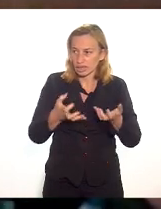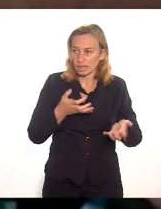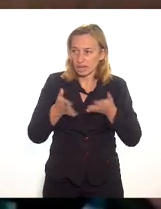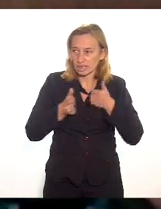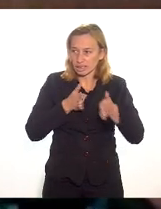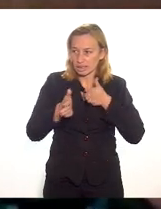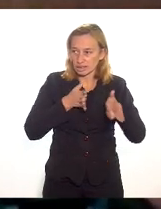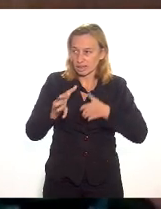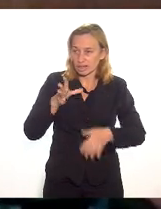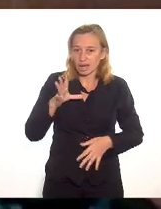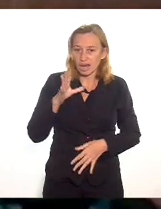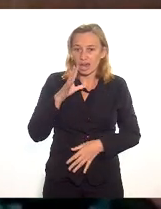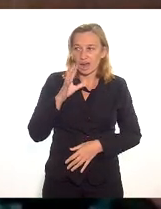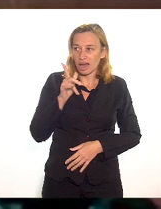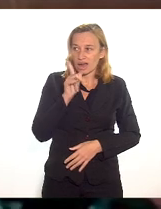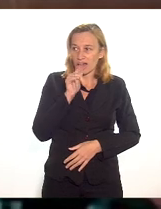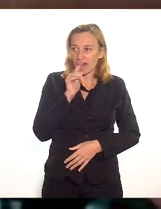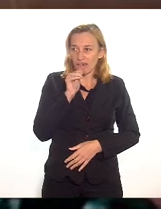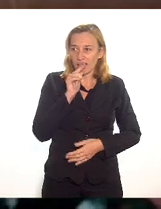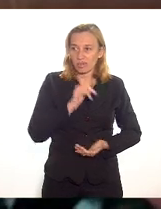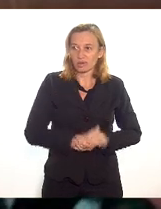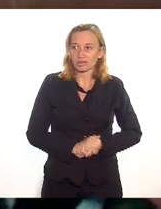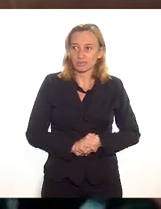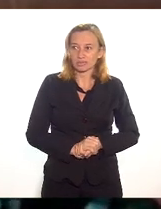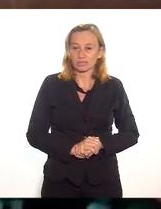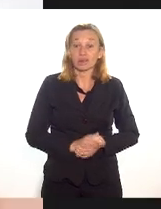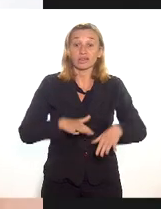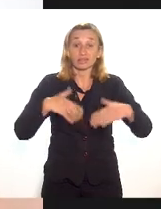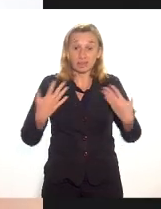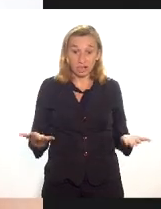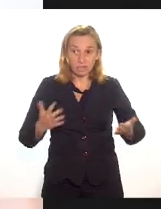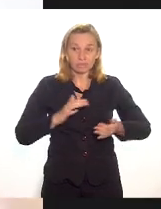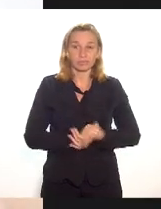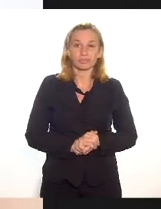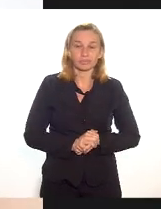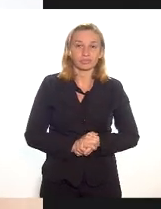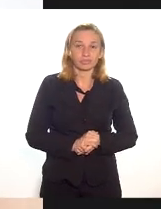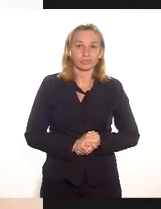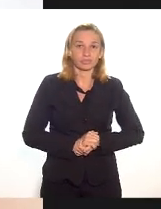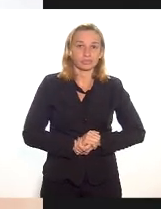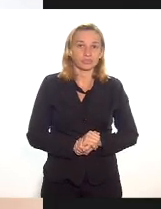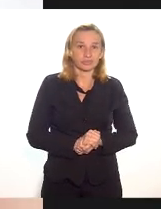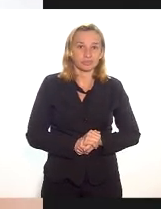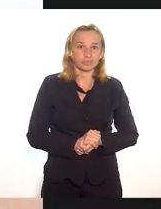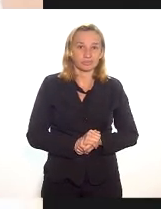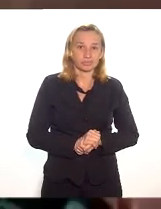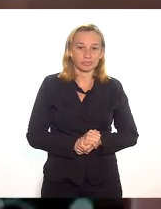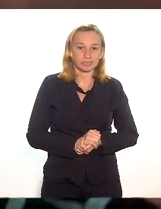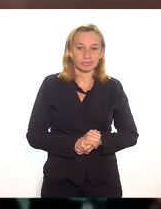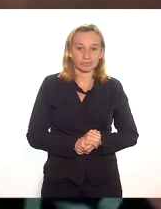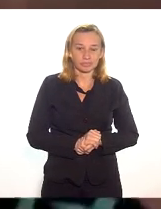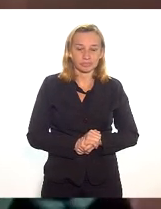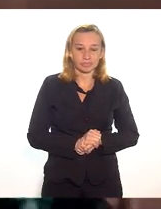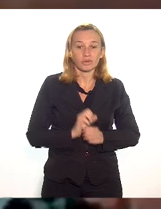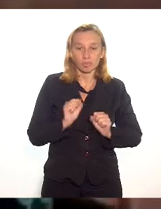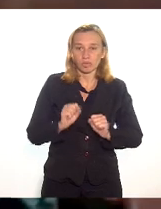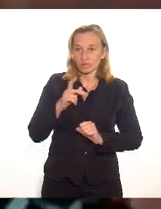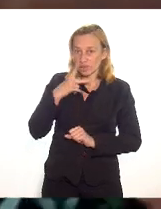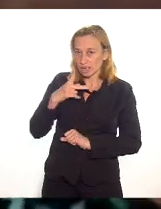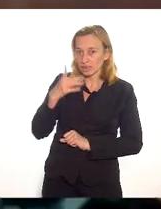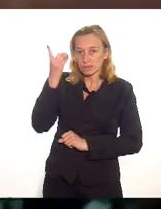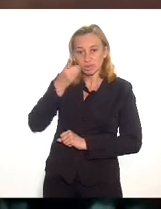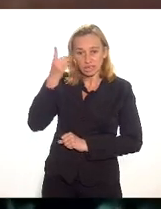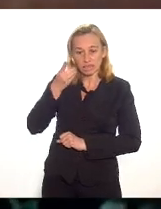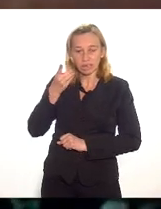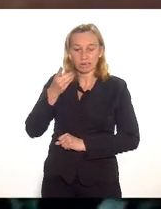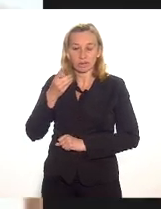ao saneamento. Então, agradeço... Pode me conceder uma parte, deputada Mônica? Pois não, já estou finalizando, pode ficar à vontade, deputada